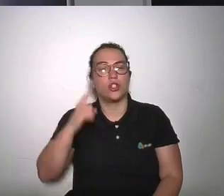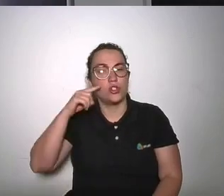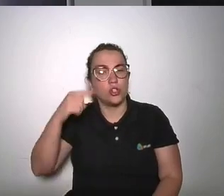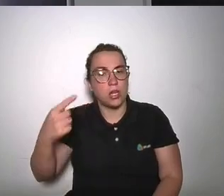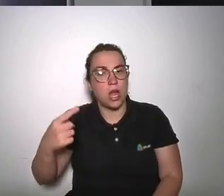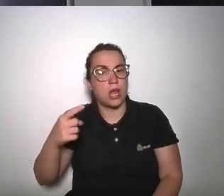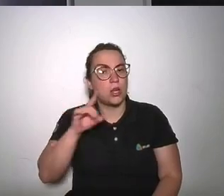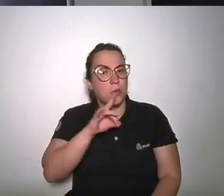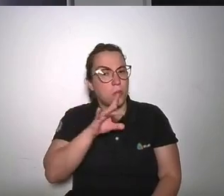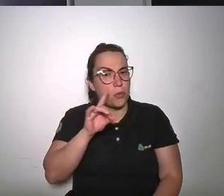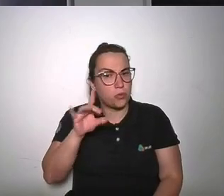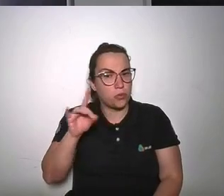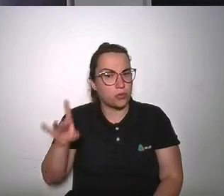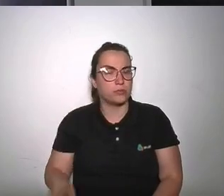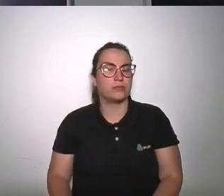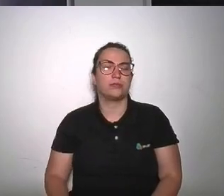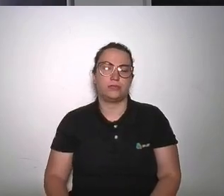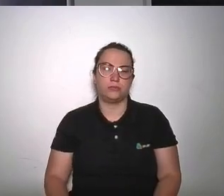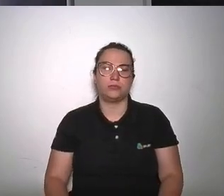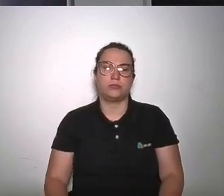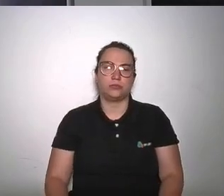um.